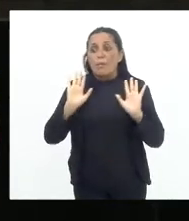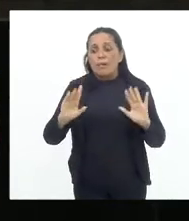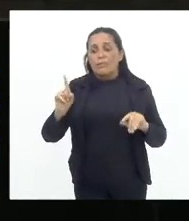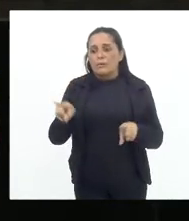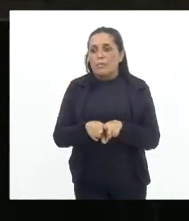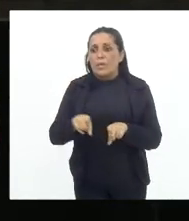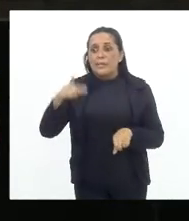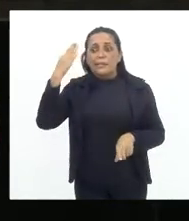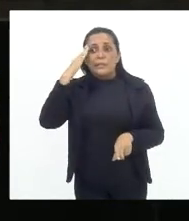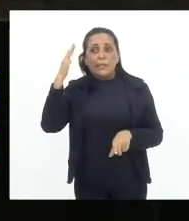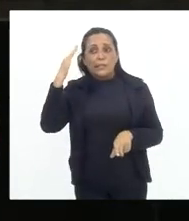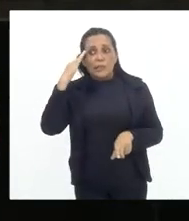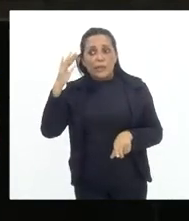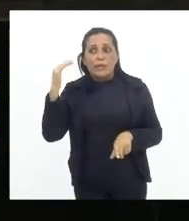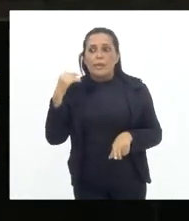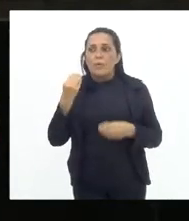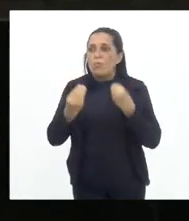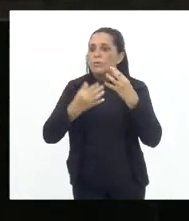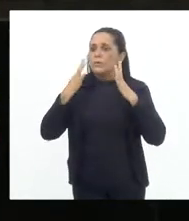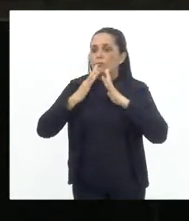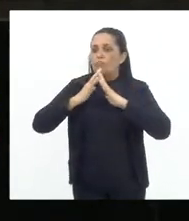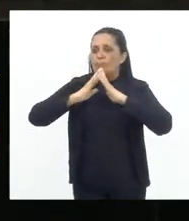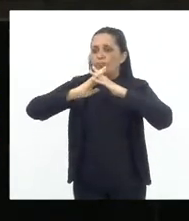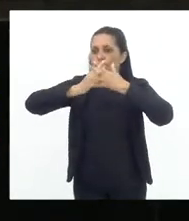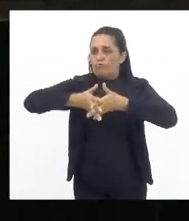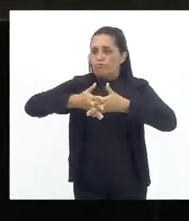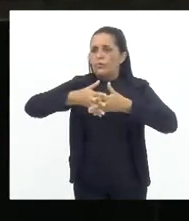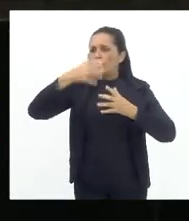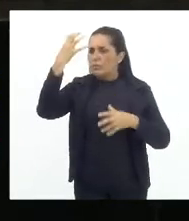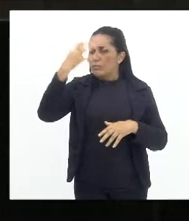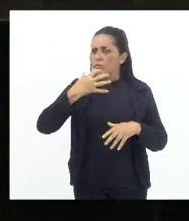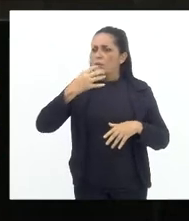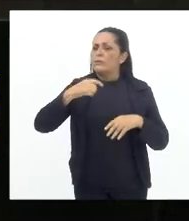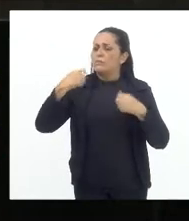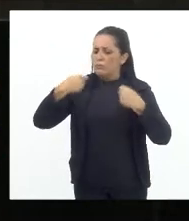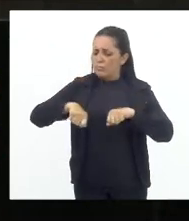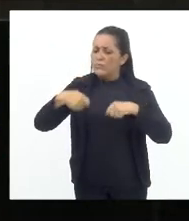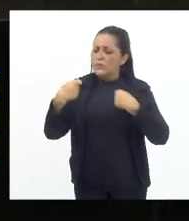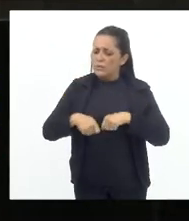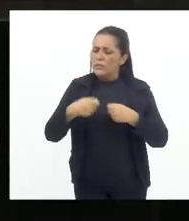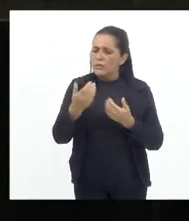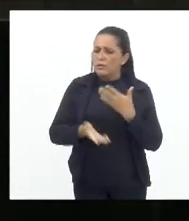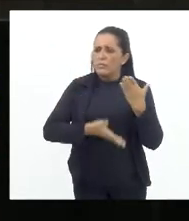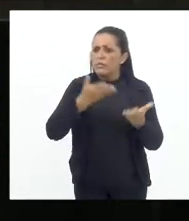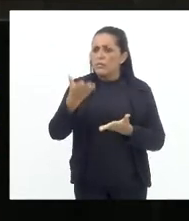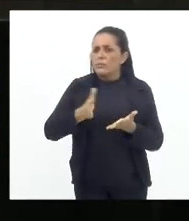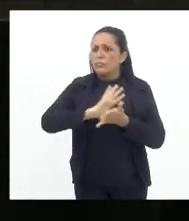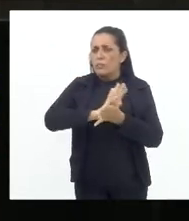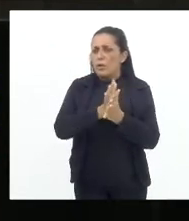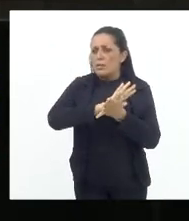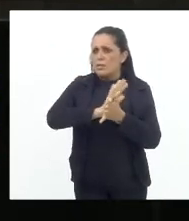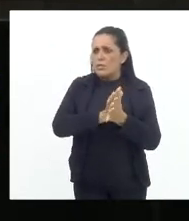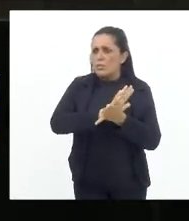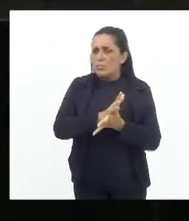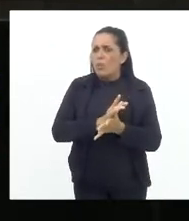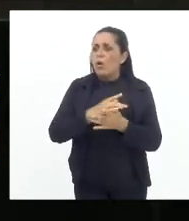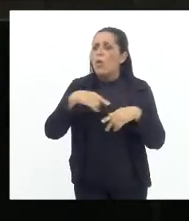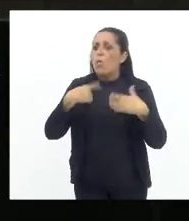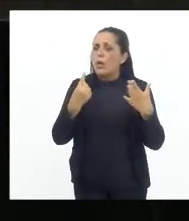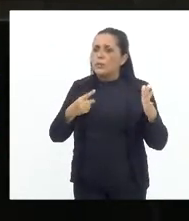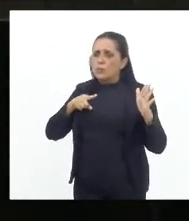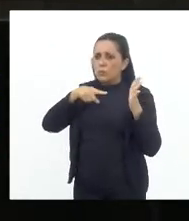entender o problema que devido à complexidade com a devida seriedade que merece ser tratado como o racismo Quando